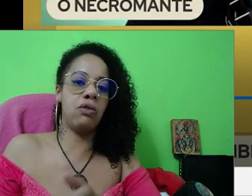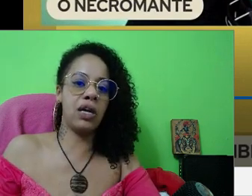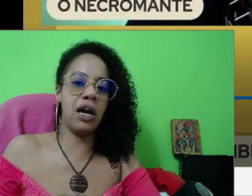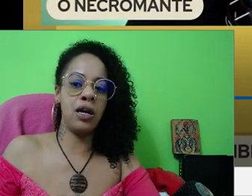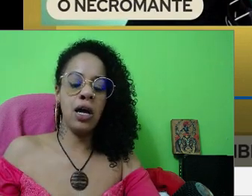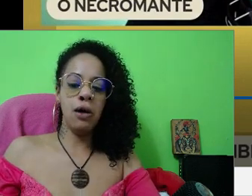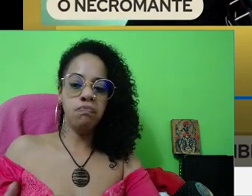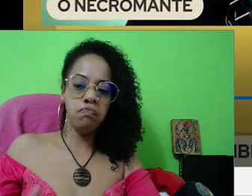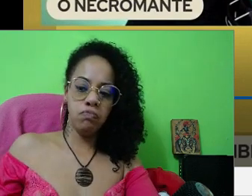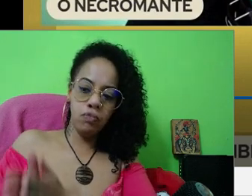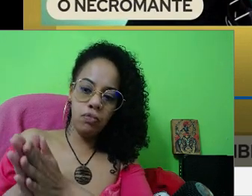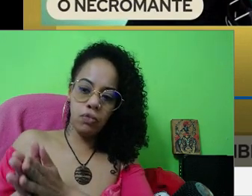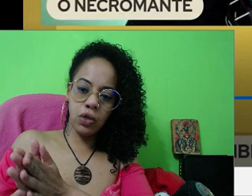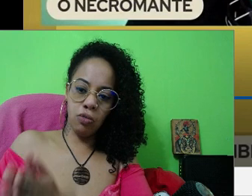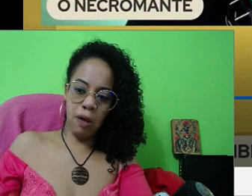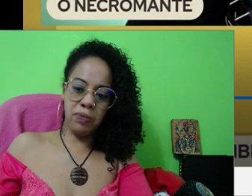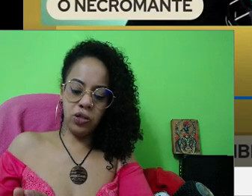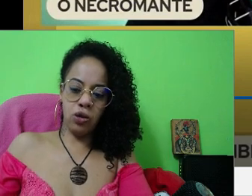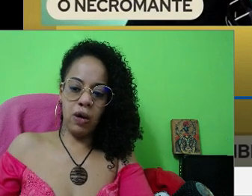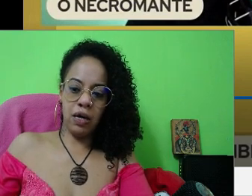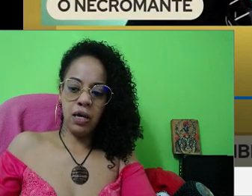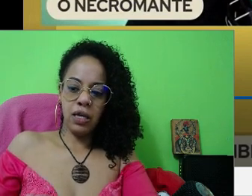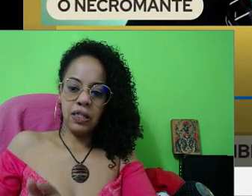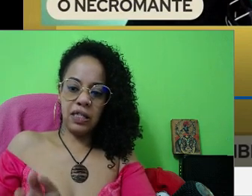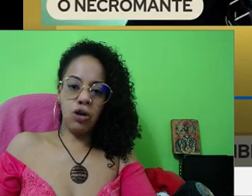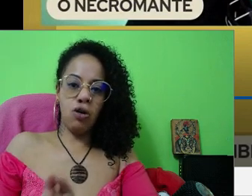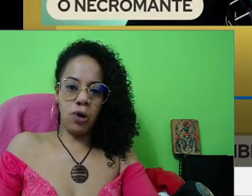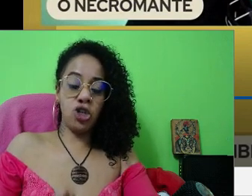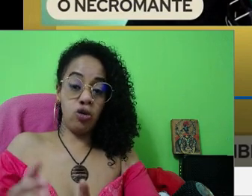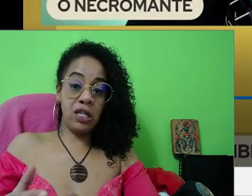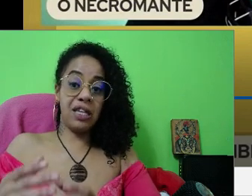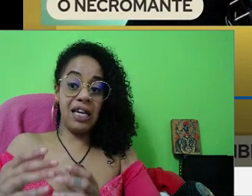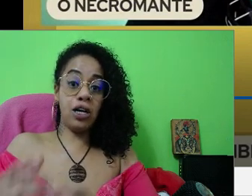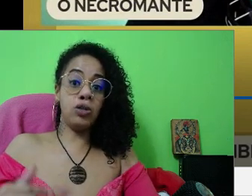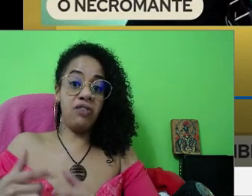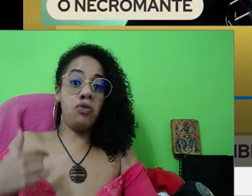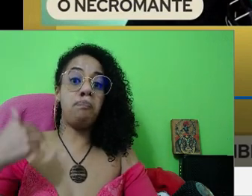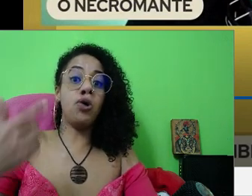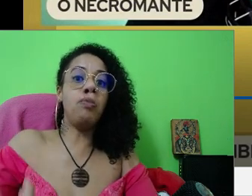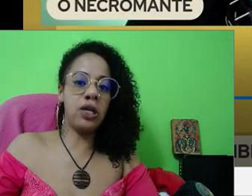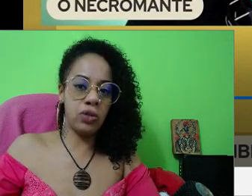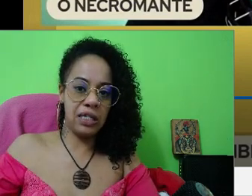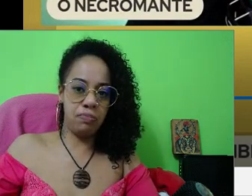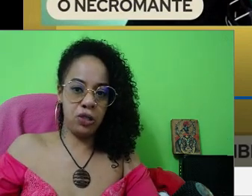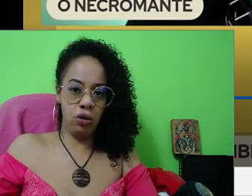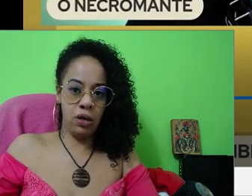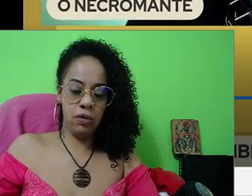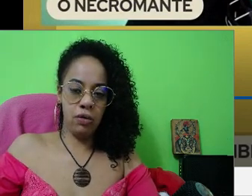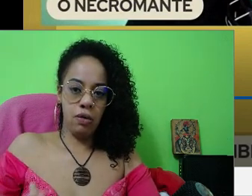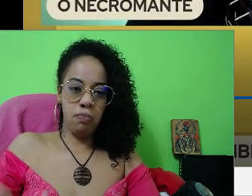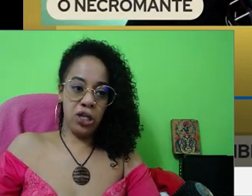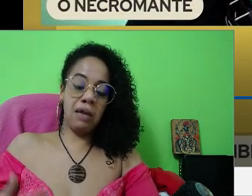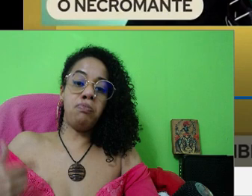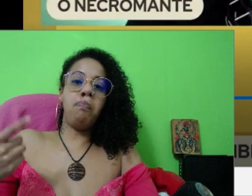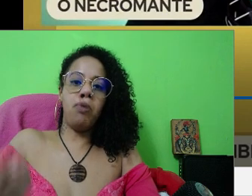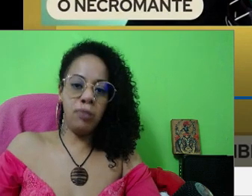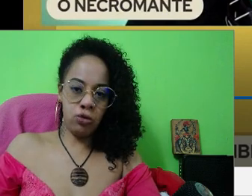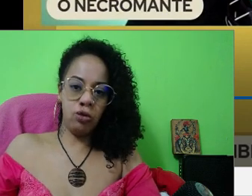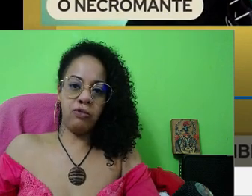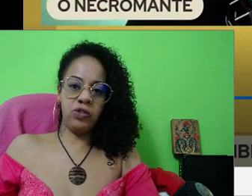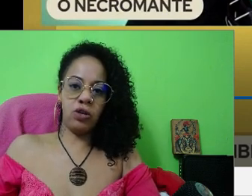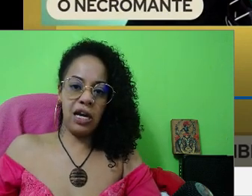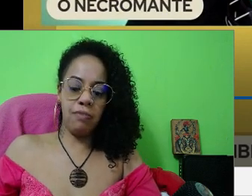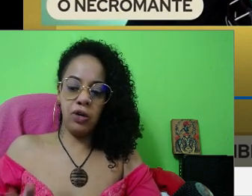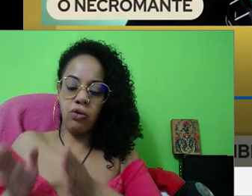se você não quer que uma pessoa se incomode ou inclusive o público dessa pessoa por exemplo